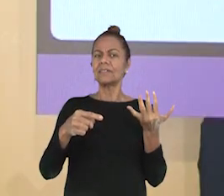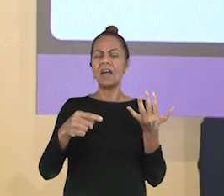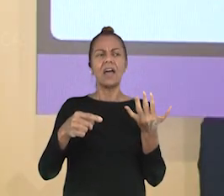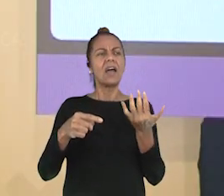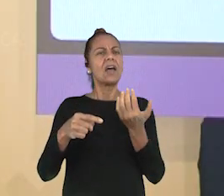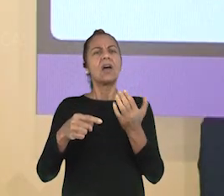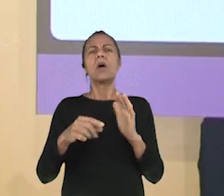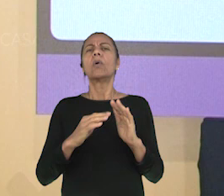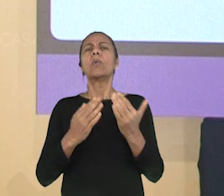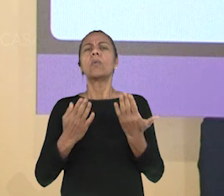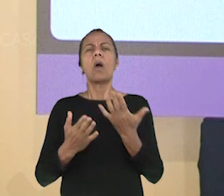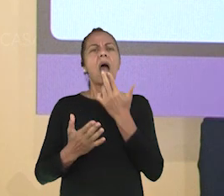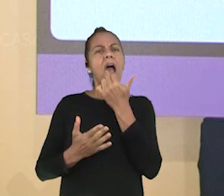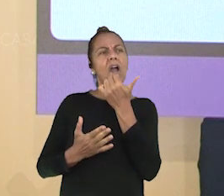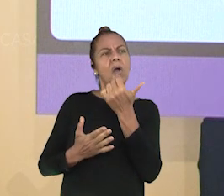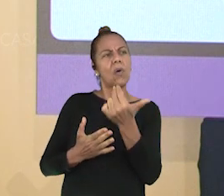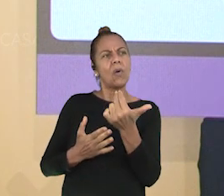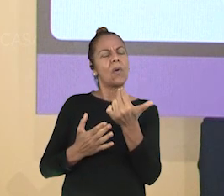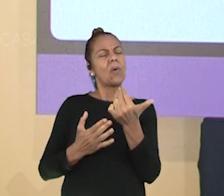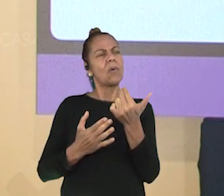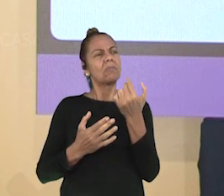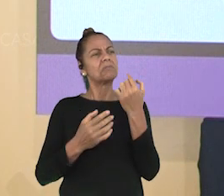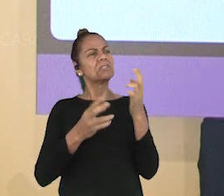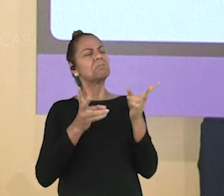Quantos triângulos possui essa bandeira?